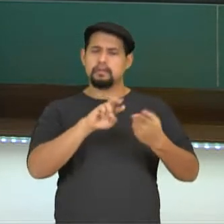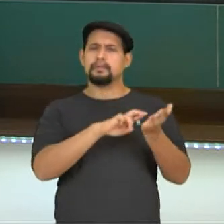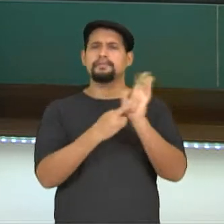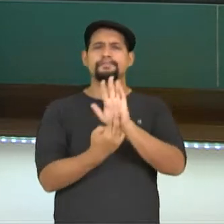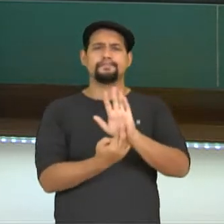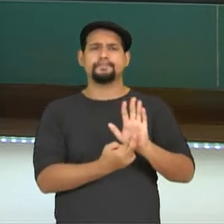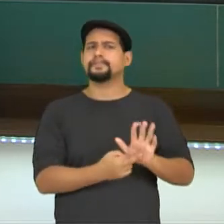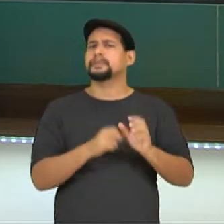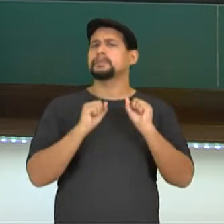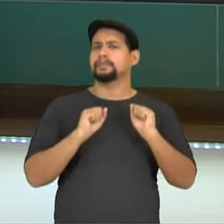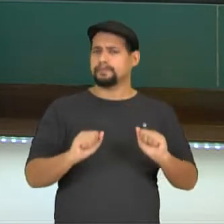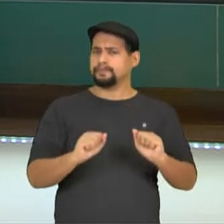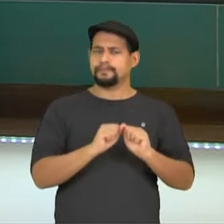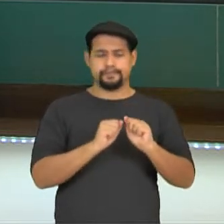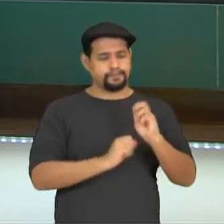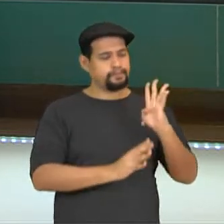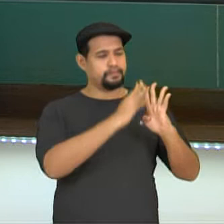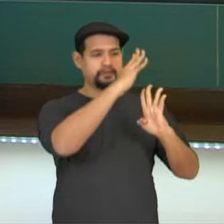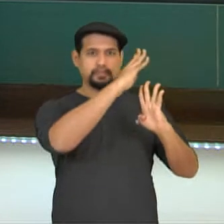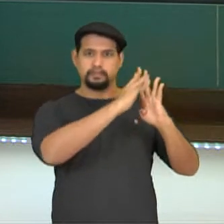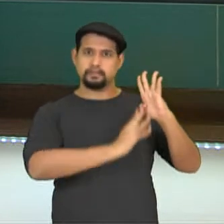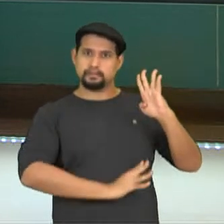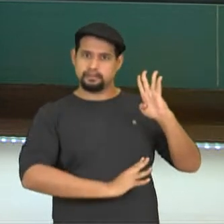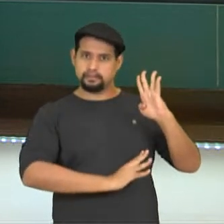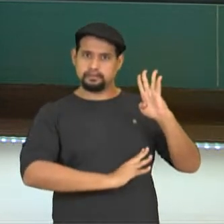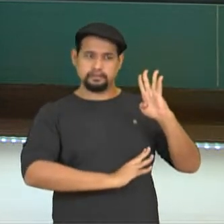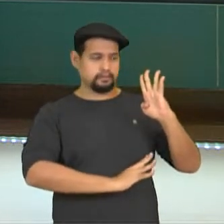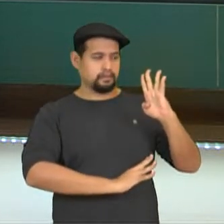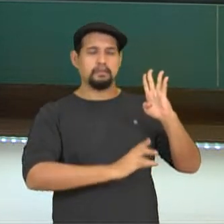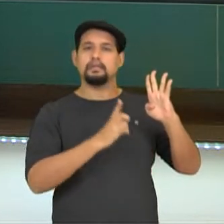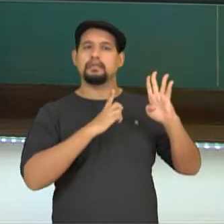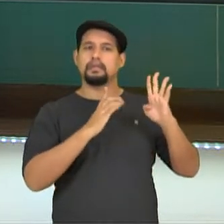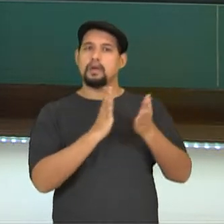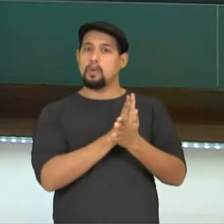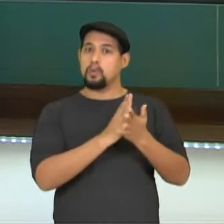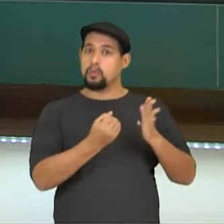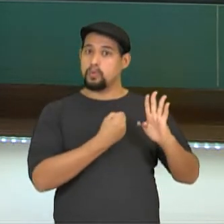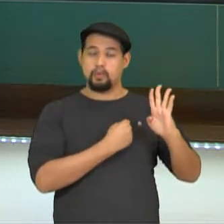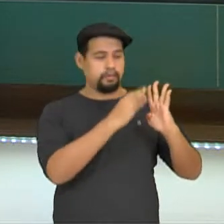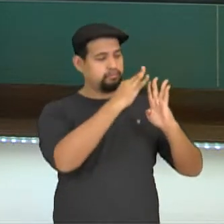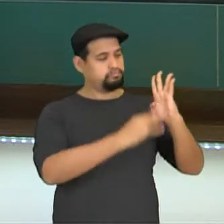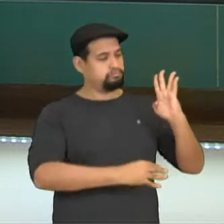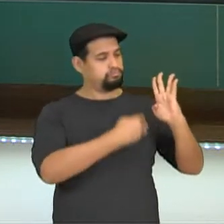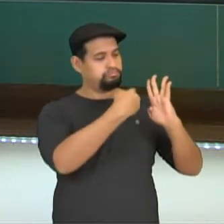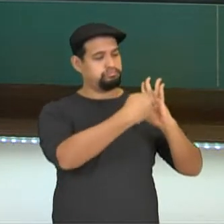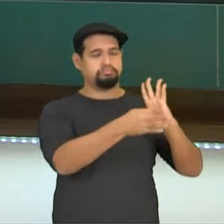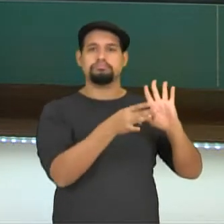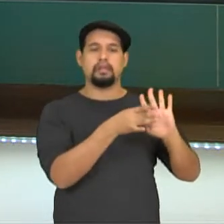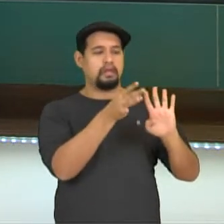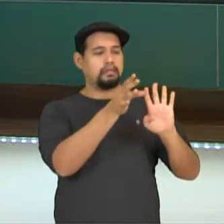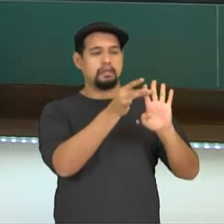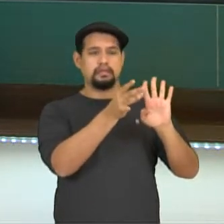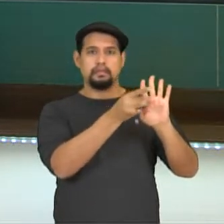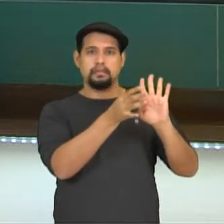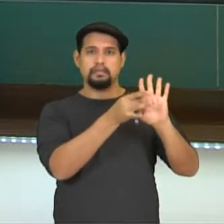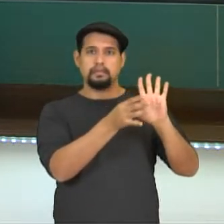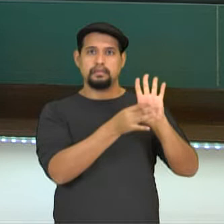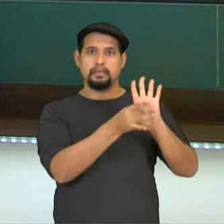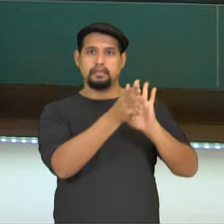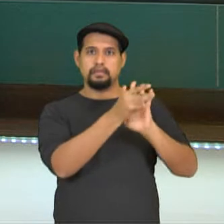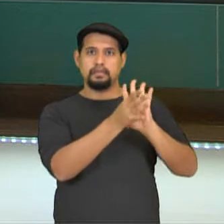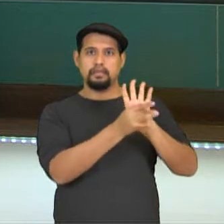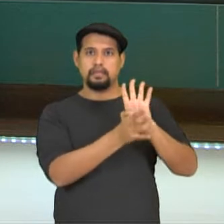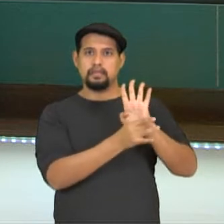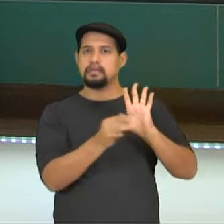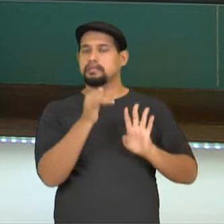podemos fazer uma tabela. Né, indicamos aí alguns números que sejam suficientes, né, para a representação gráfica dessa função.